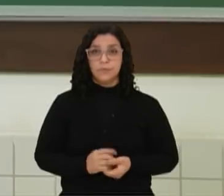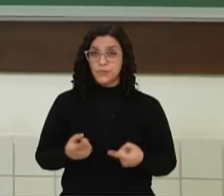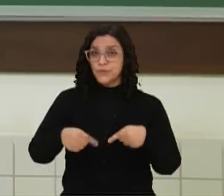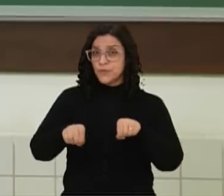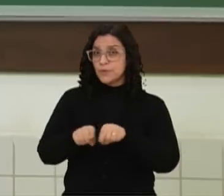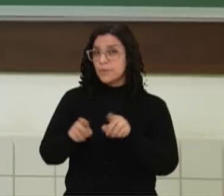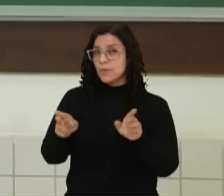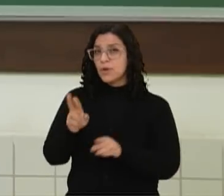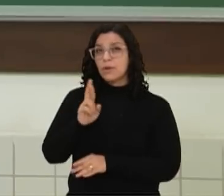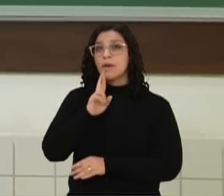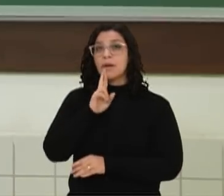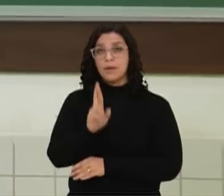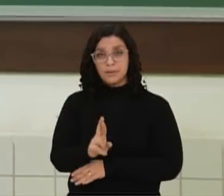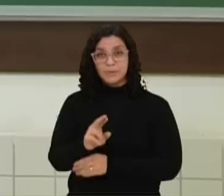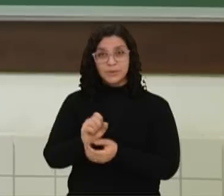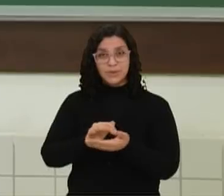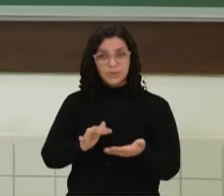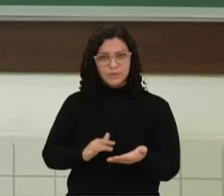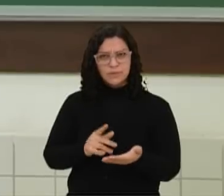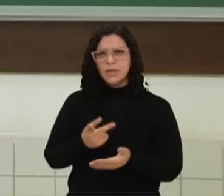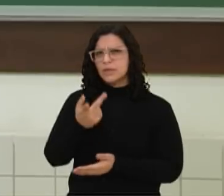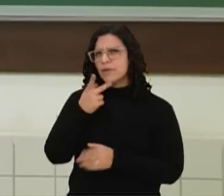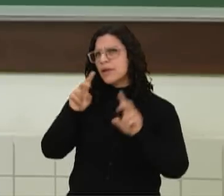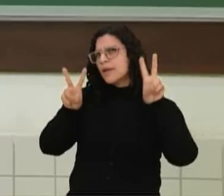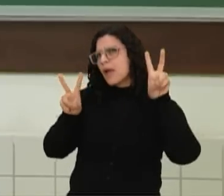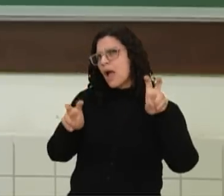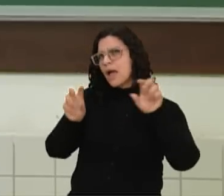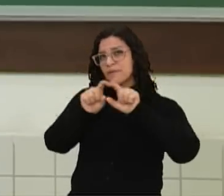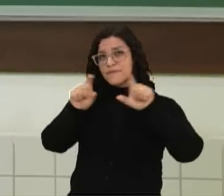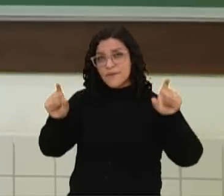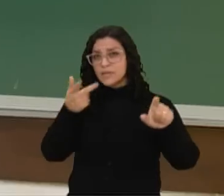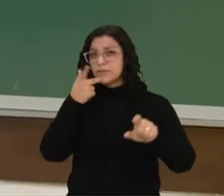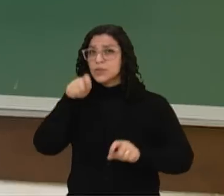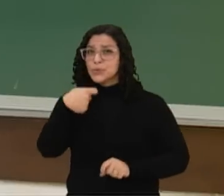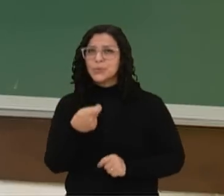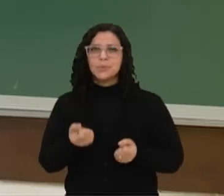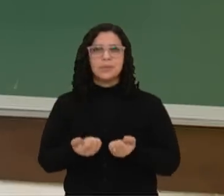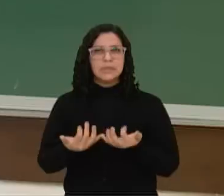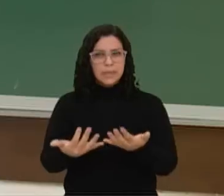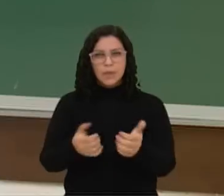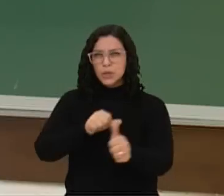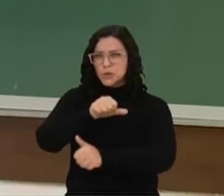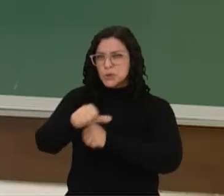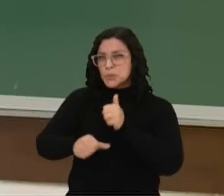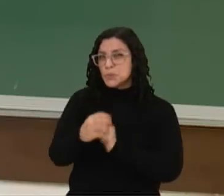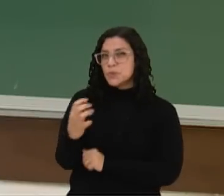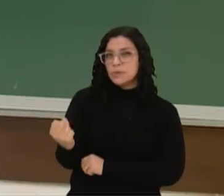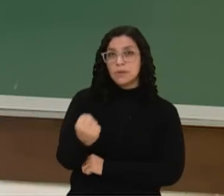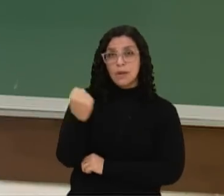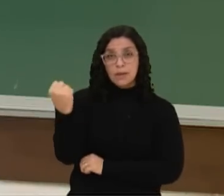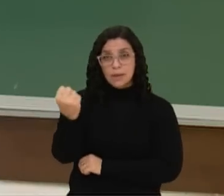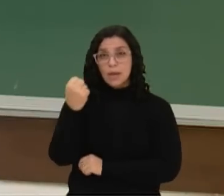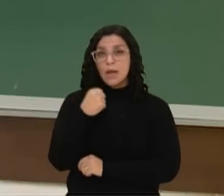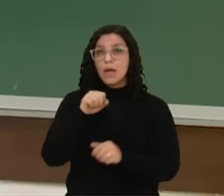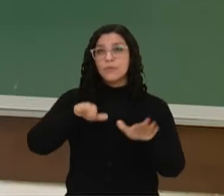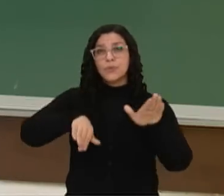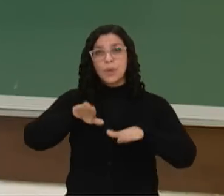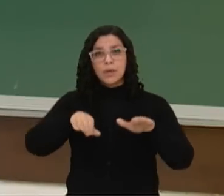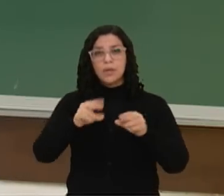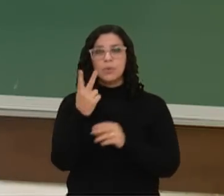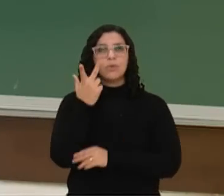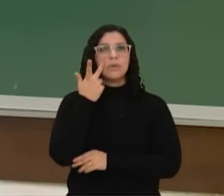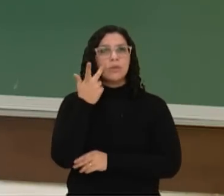Voltamos então ali com o exercício sobre aquela afirmação ali em relação às queimadas, que muda drasticamente o equilíbrio do meio